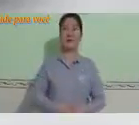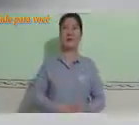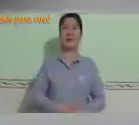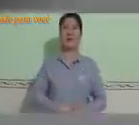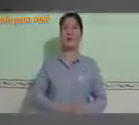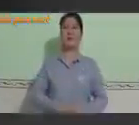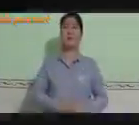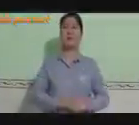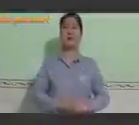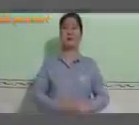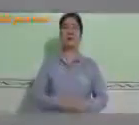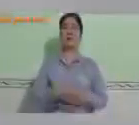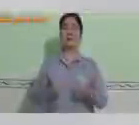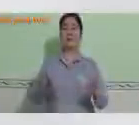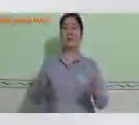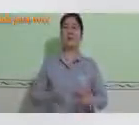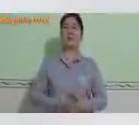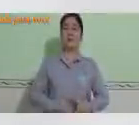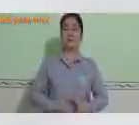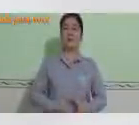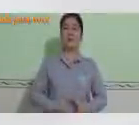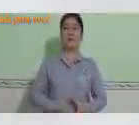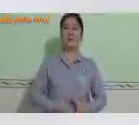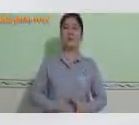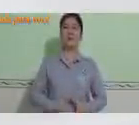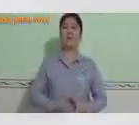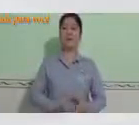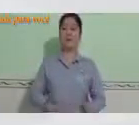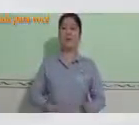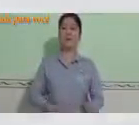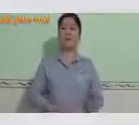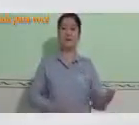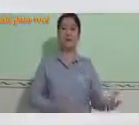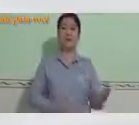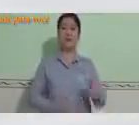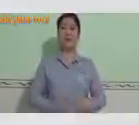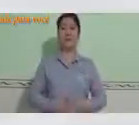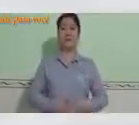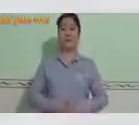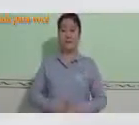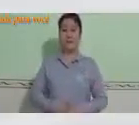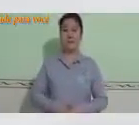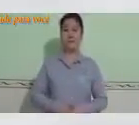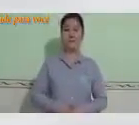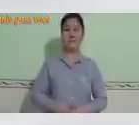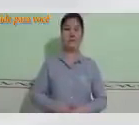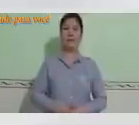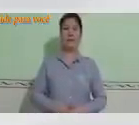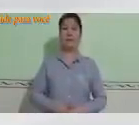DIRETAMNTELINHADOSCOMOPOLGARE fazer pressão leve e firme em direção ao peitoral, vírgula, comprimindo os seios como um movimento